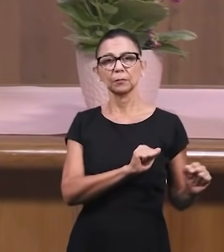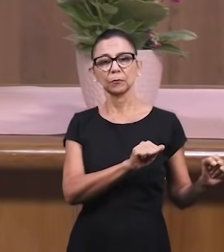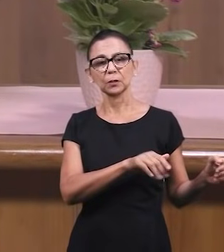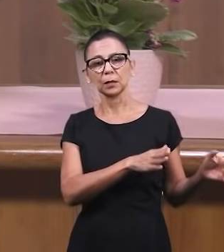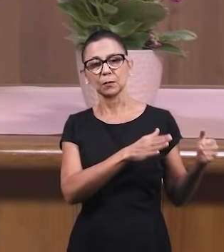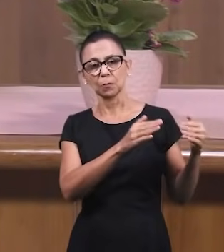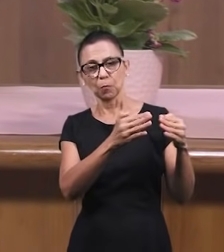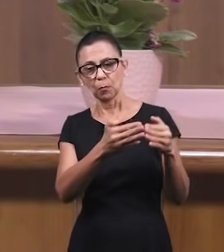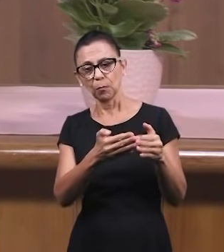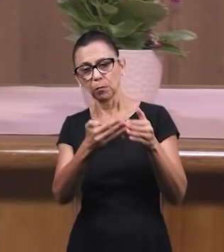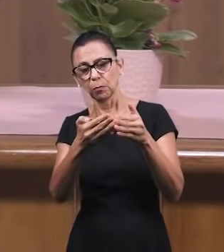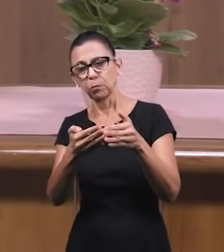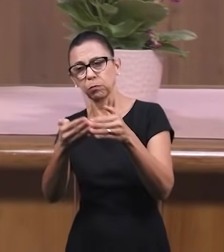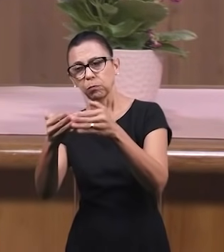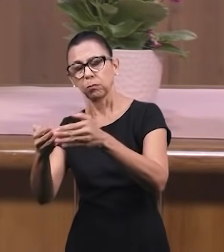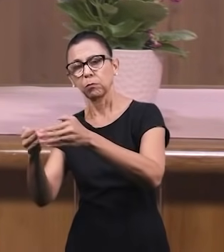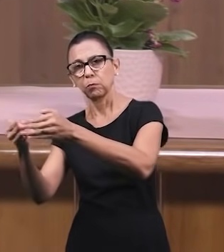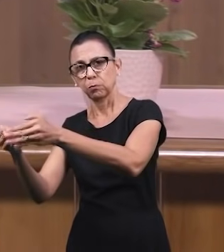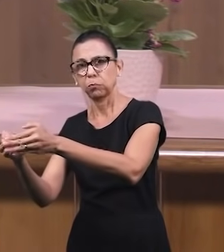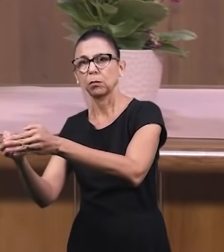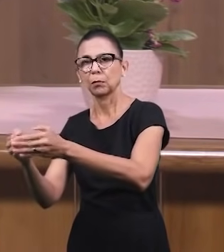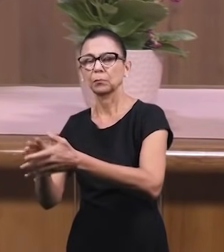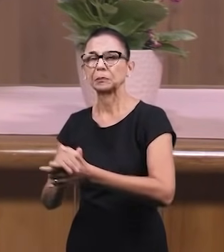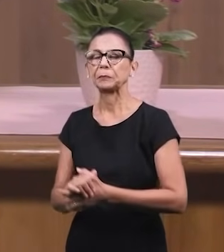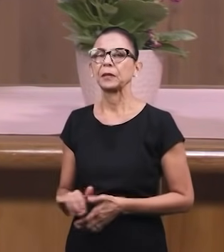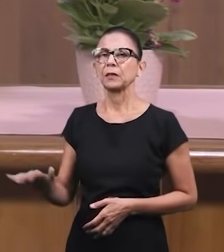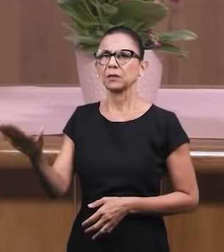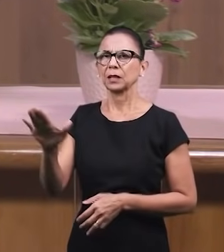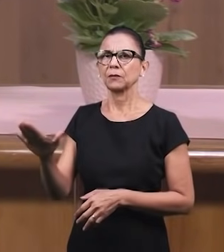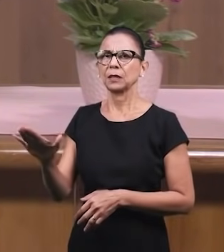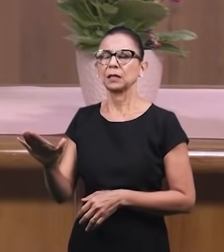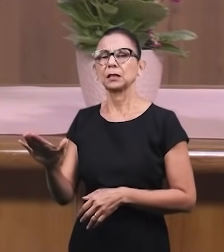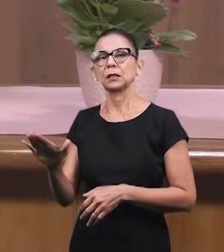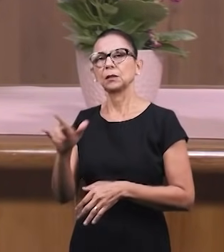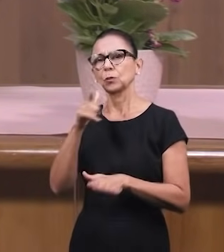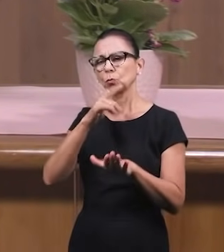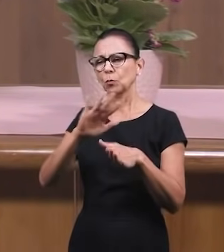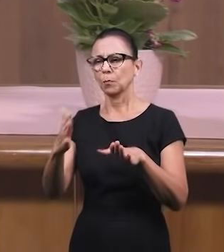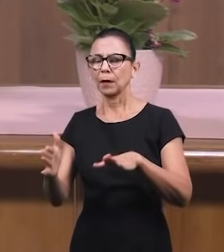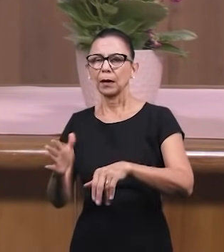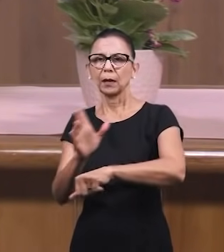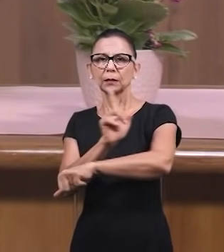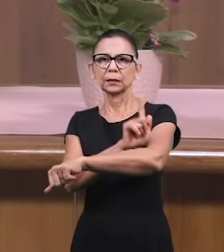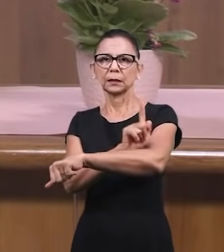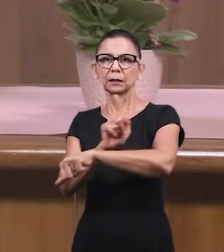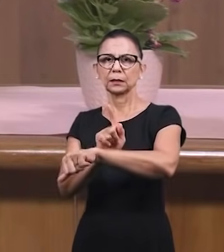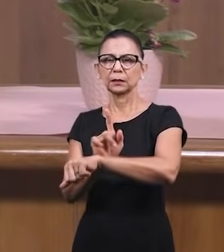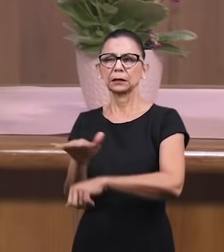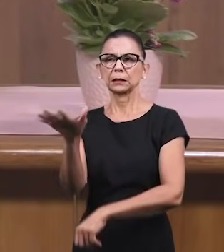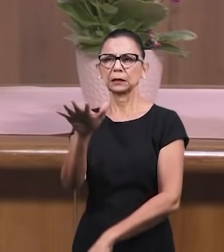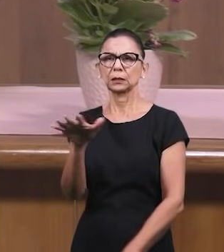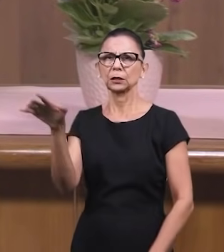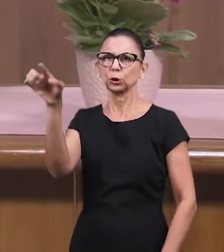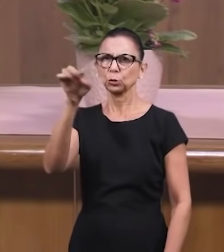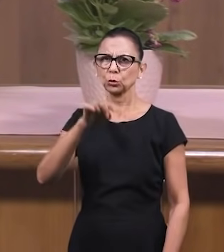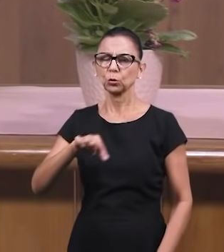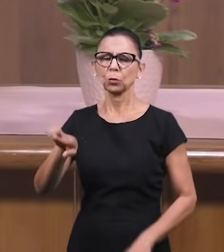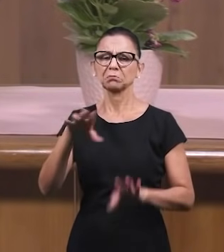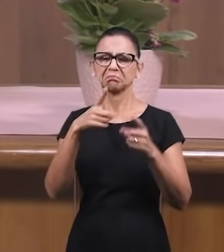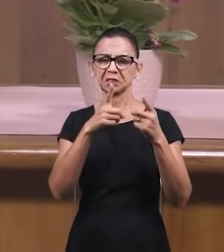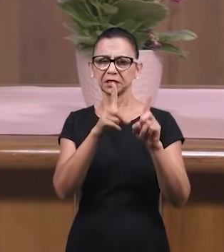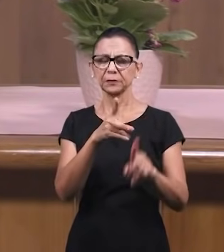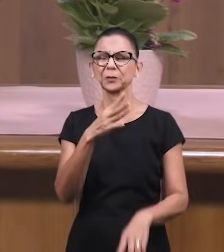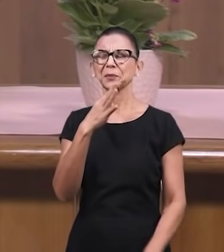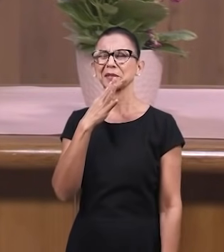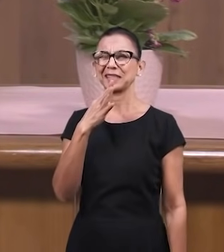que ficava também ao longo do Mar da Galileia, ali naquela região tão conhecida